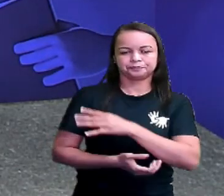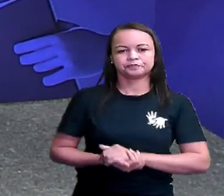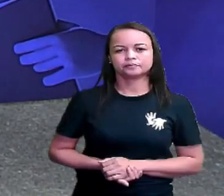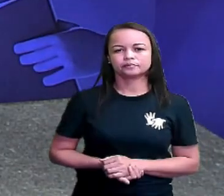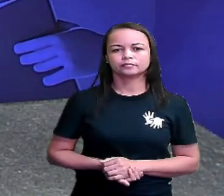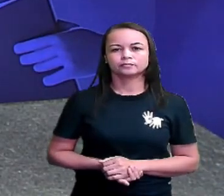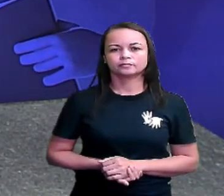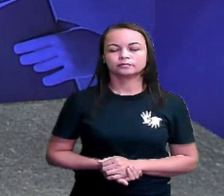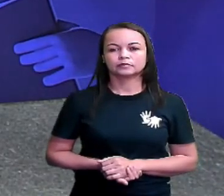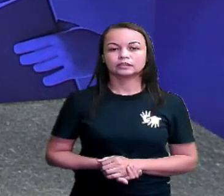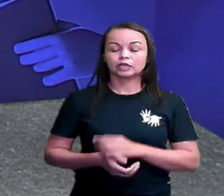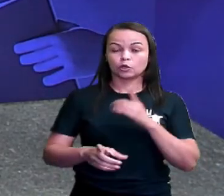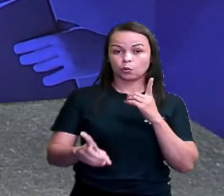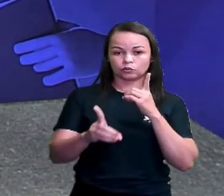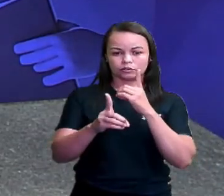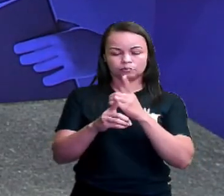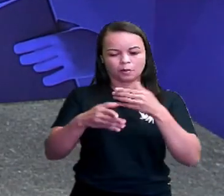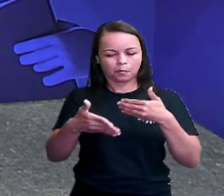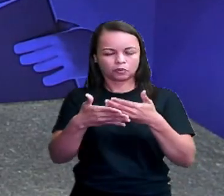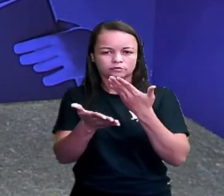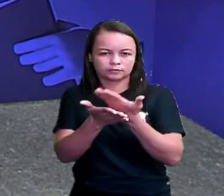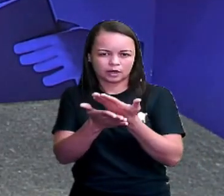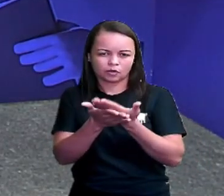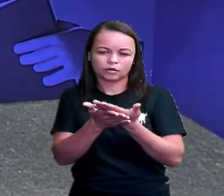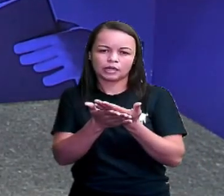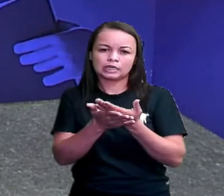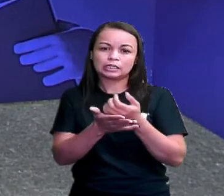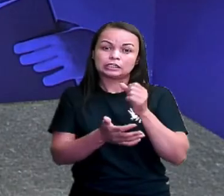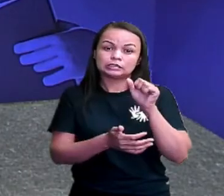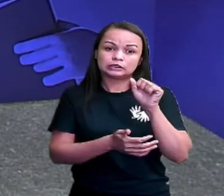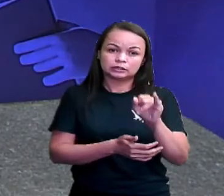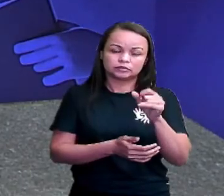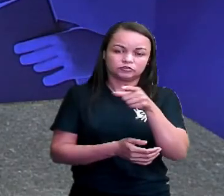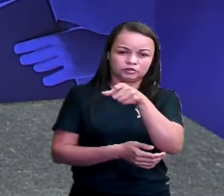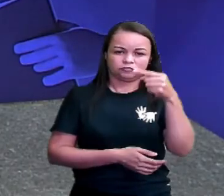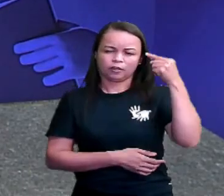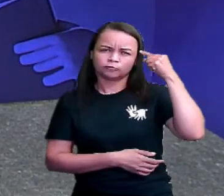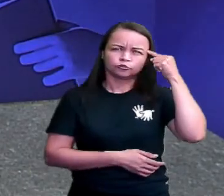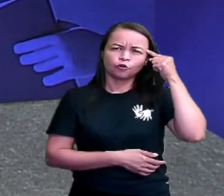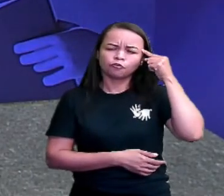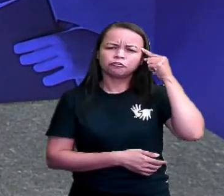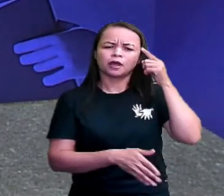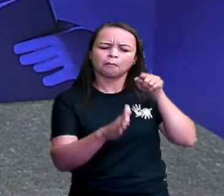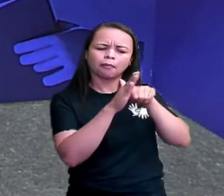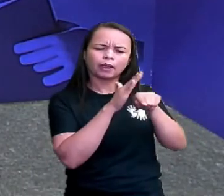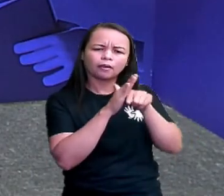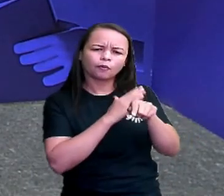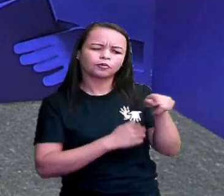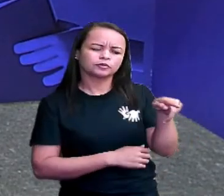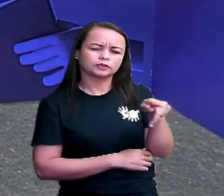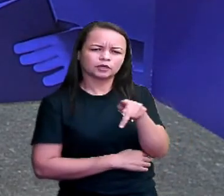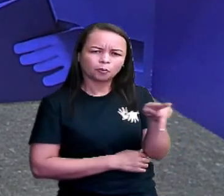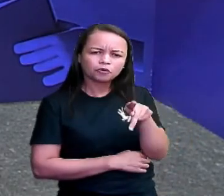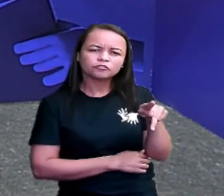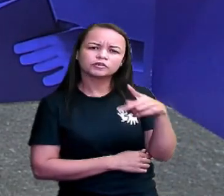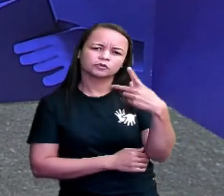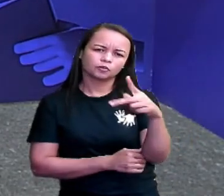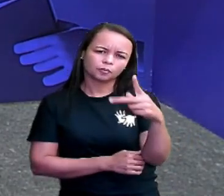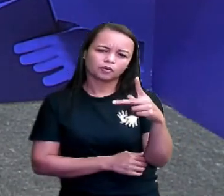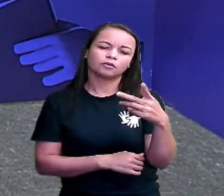nos encontramos na nossa próxima aula e caso vocês tenham tido alguma dúvida, levem essa dúvida até a sua professora, até o